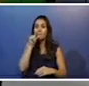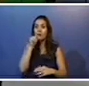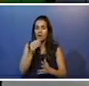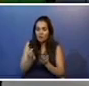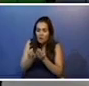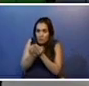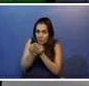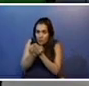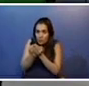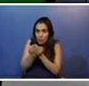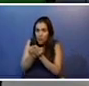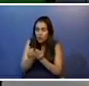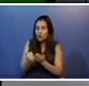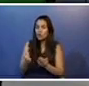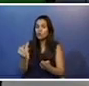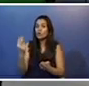voando.